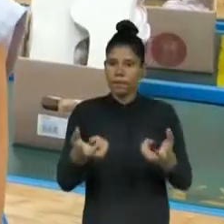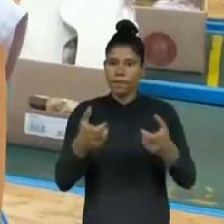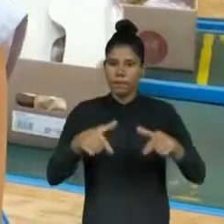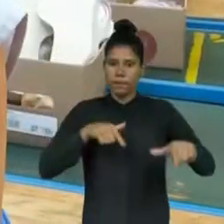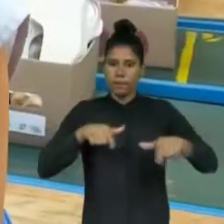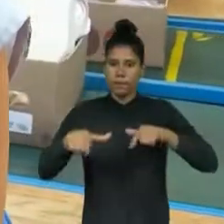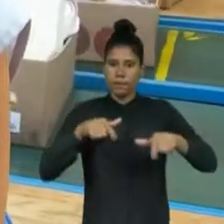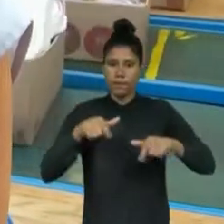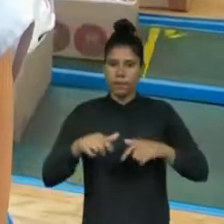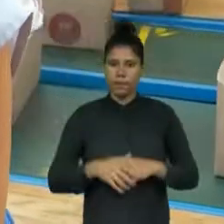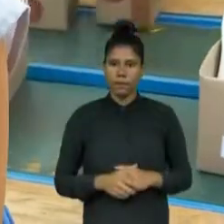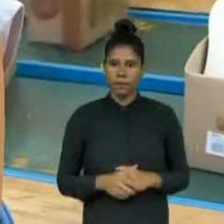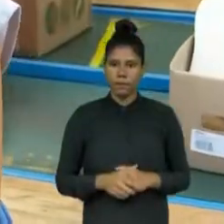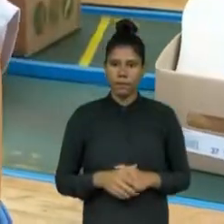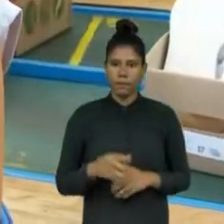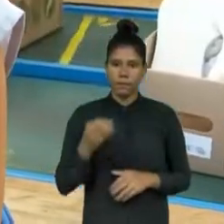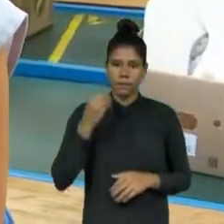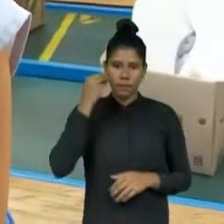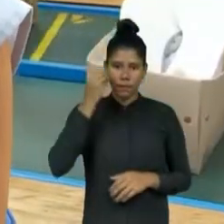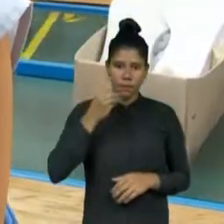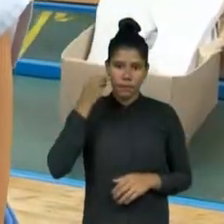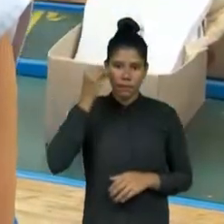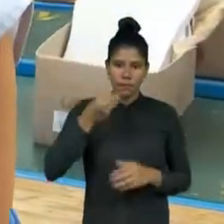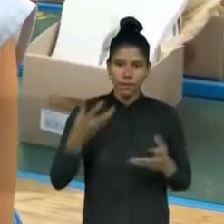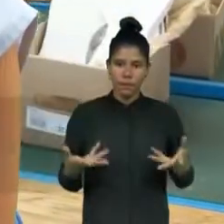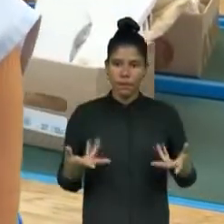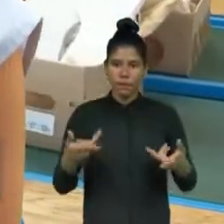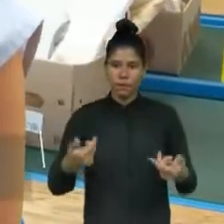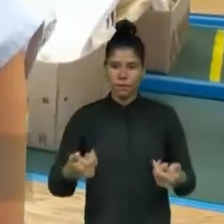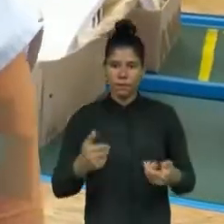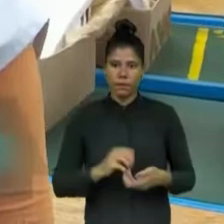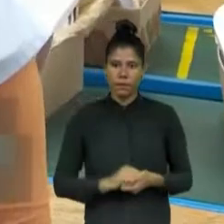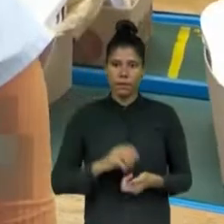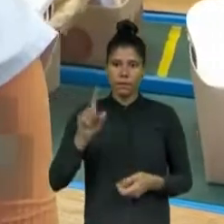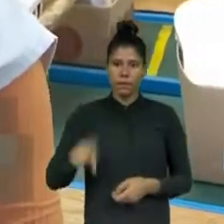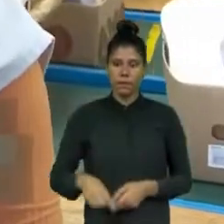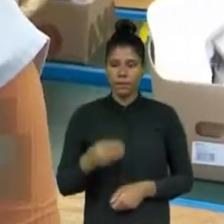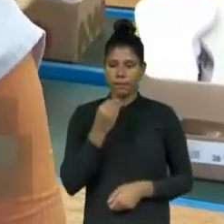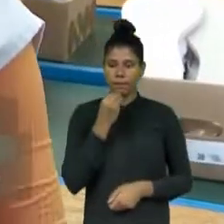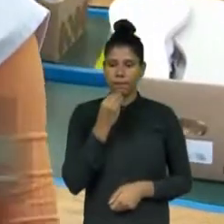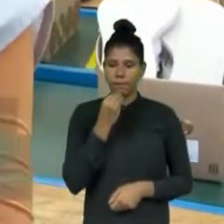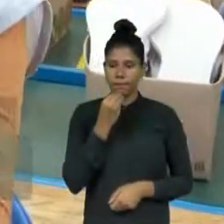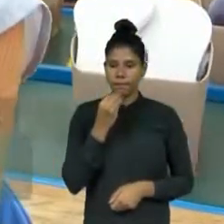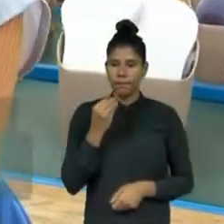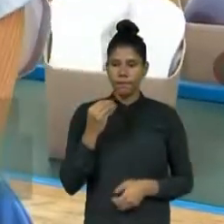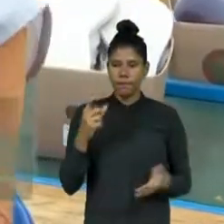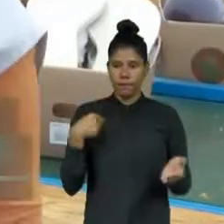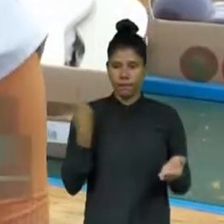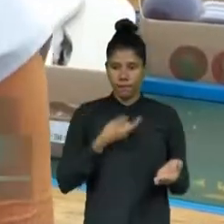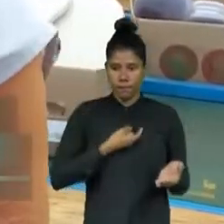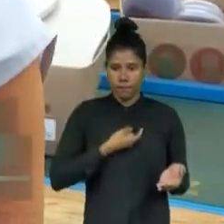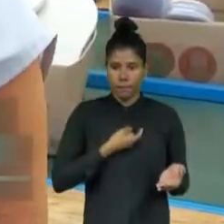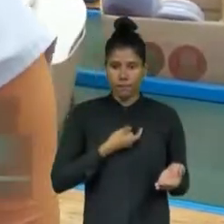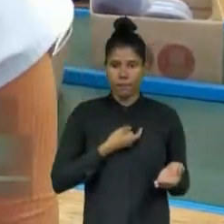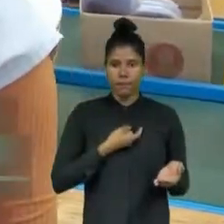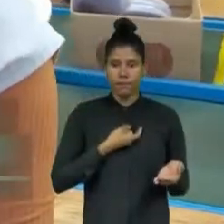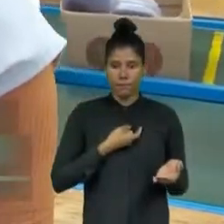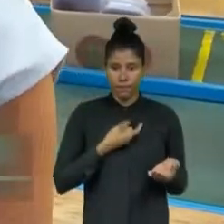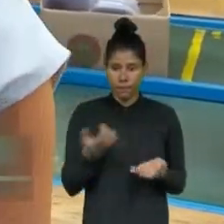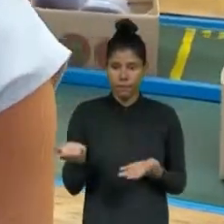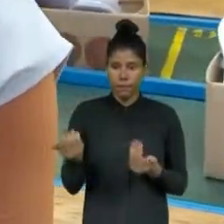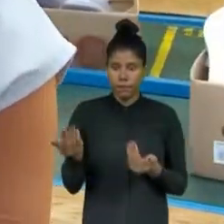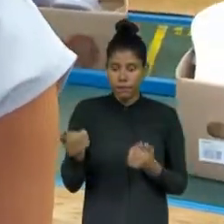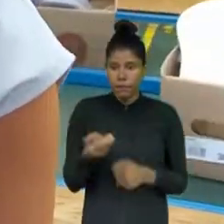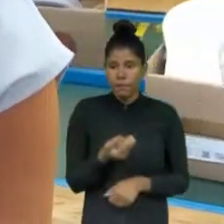sido uma experiência muito gratificante, é uma oportunidade para, não só para mim, mas para diversos jovens, né, que buscam